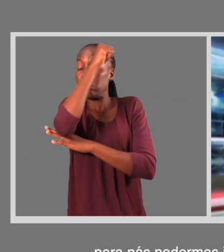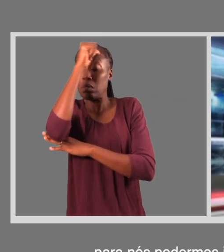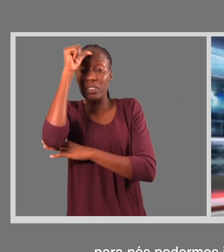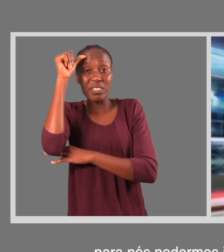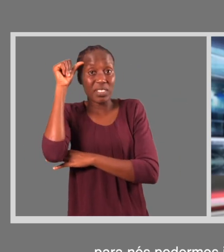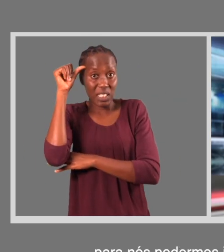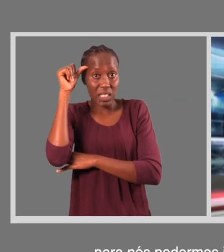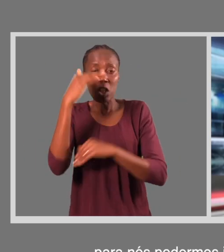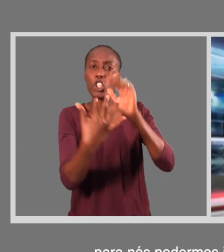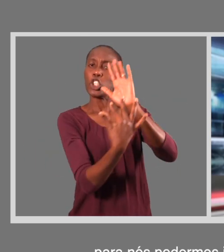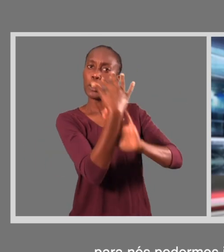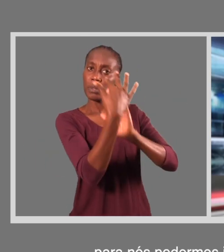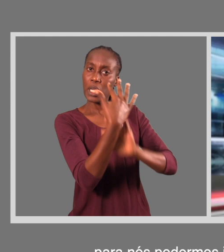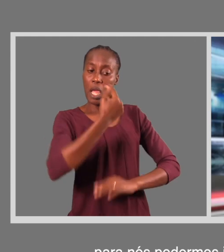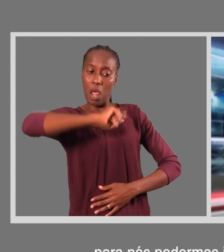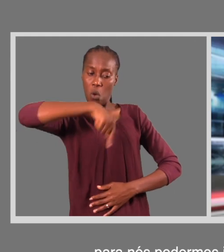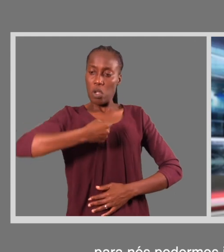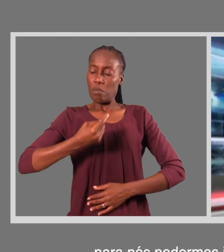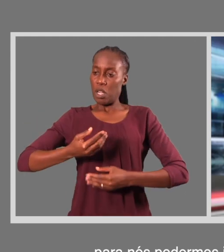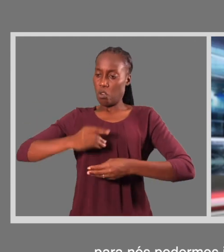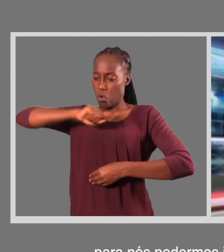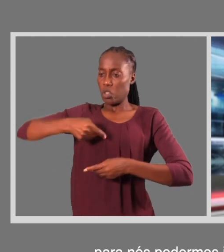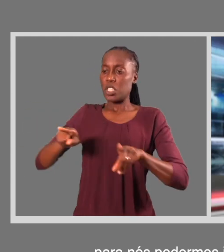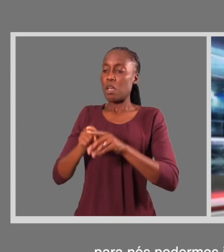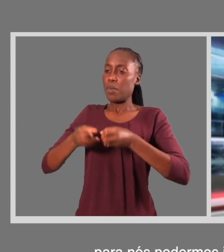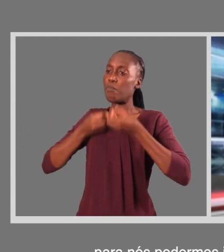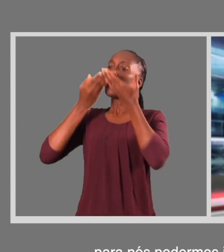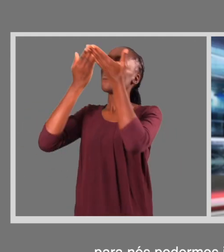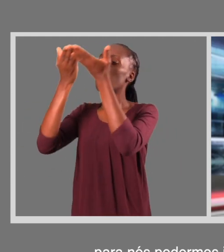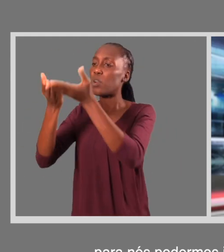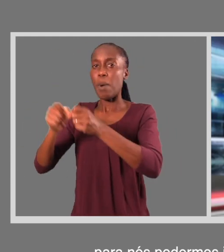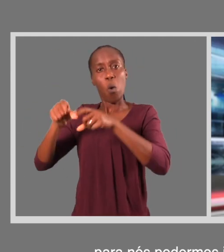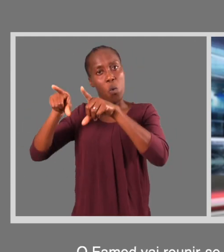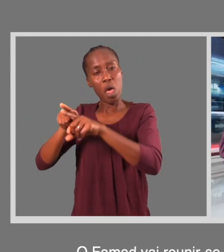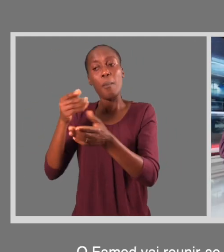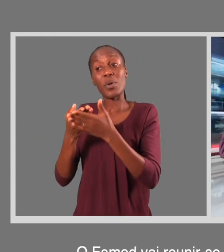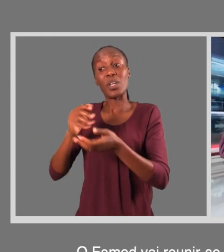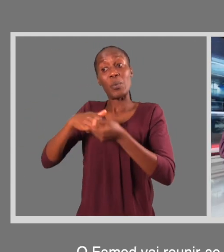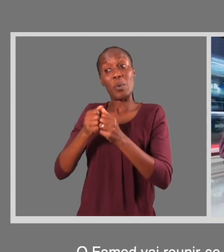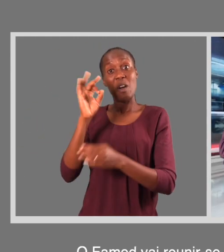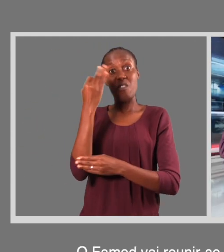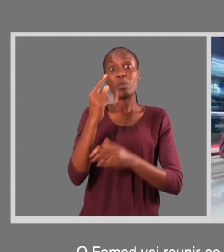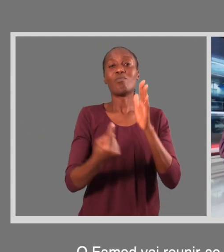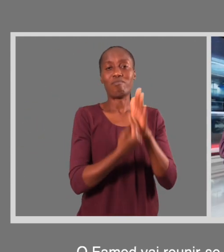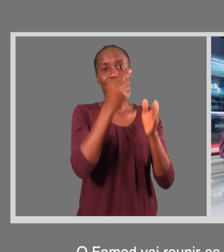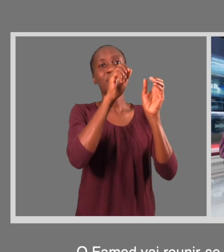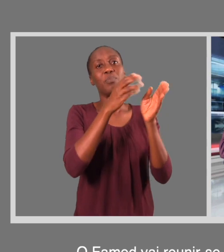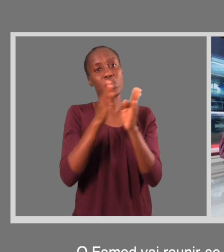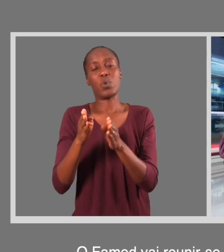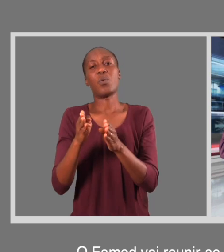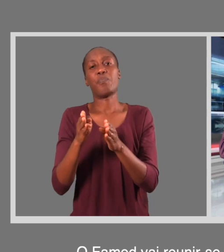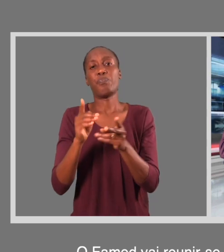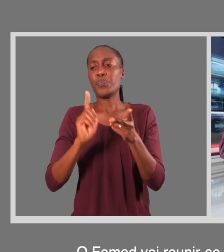podermos informar os nossos colegas, para eles poderem estar cá, porque isto compromete o nosso FAMOD. O FAMOD vai se